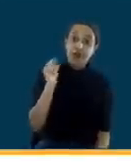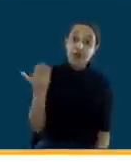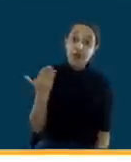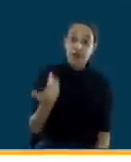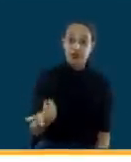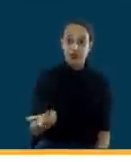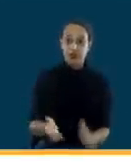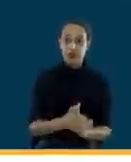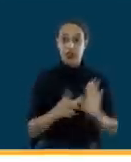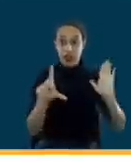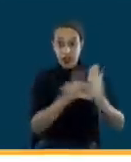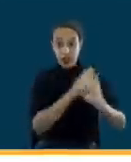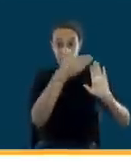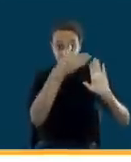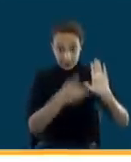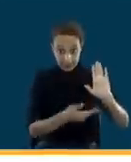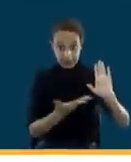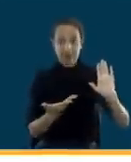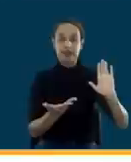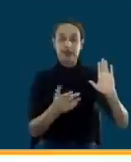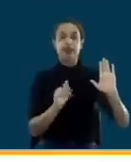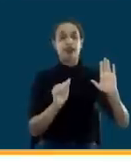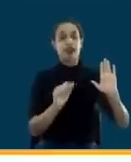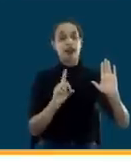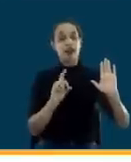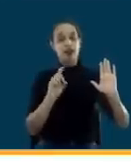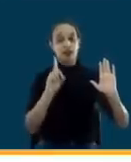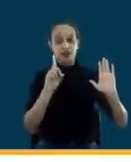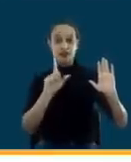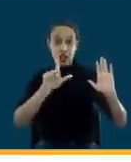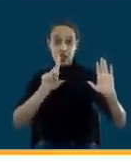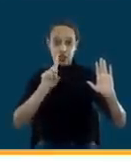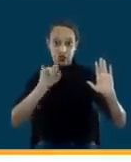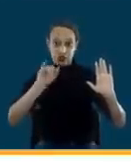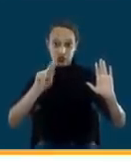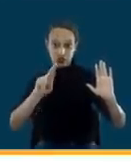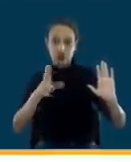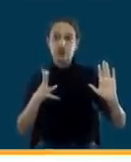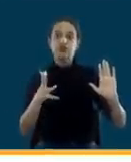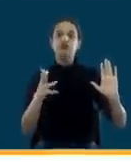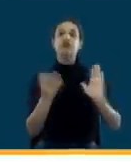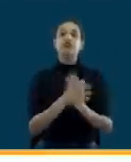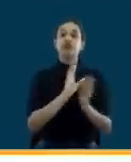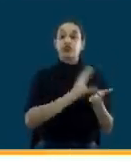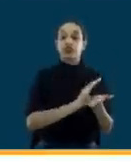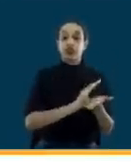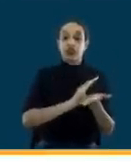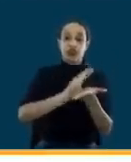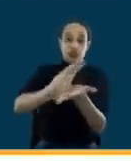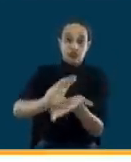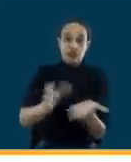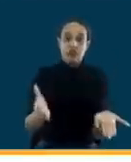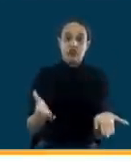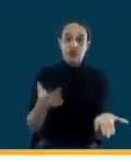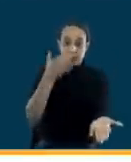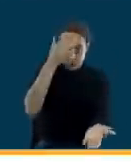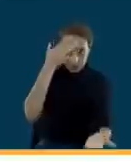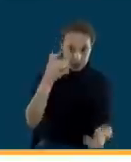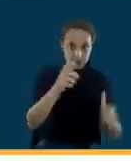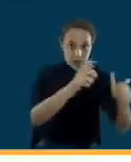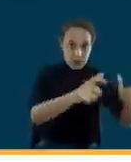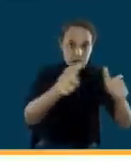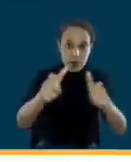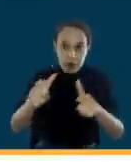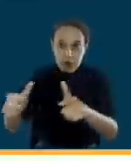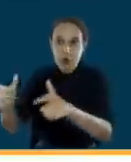trazer a fala dessas populações que vivem em manchas territoriais gigantescas de apagamento digital, que não